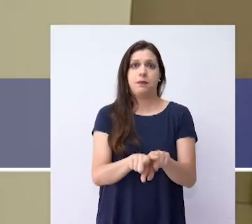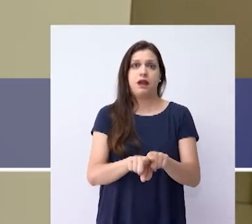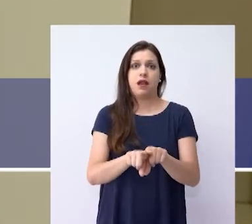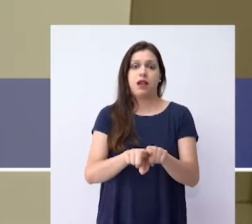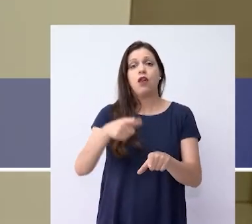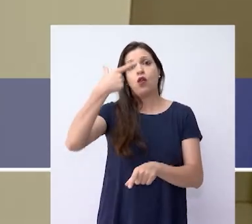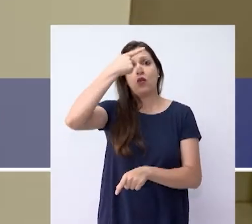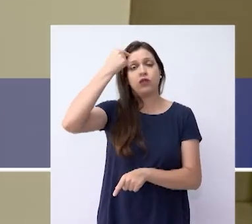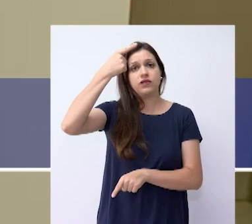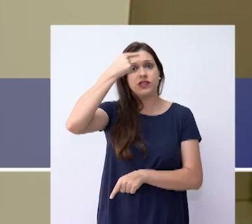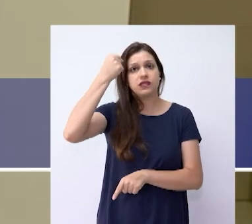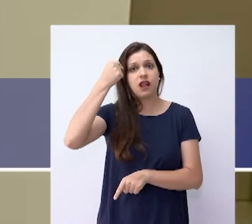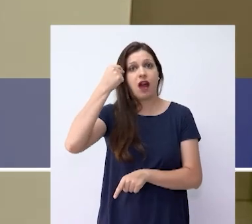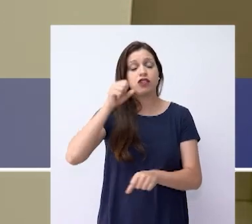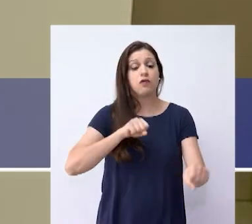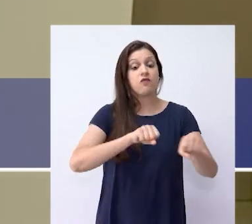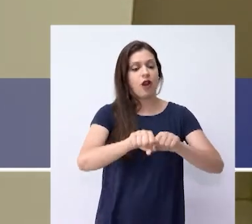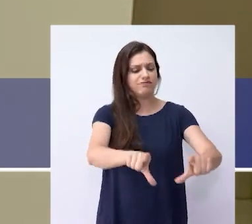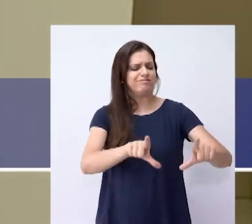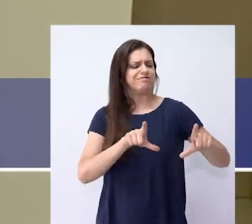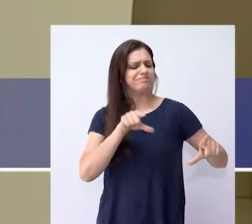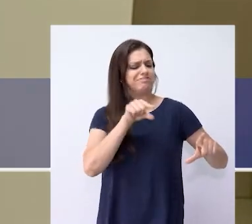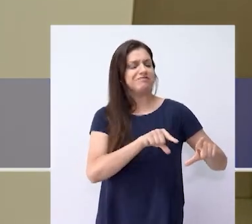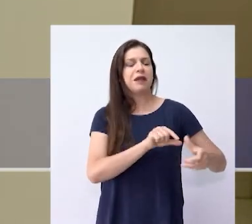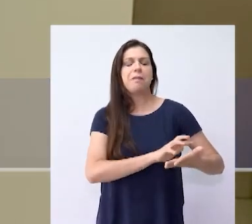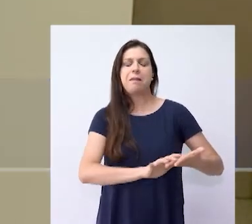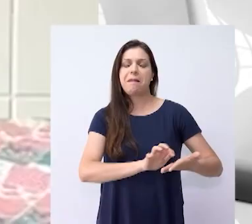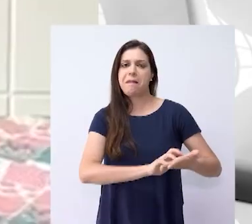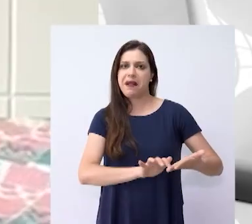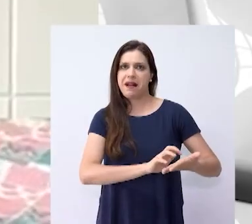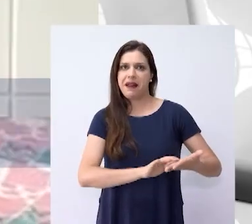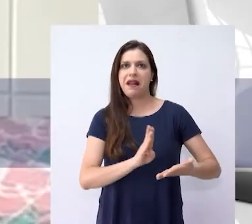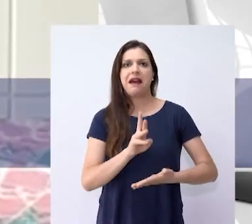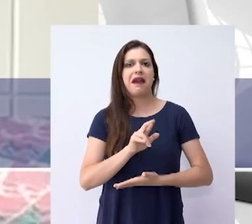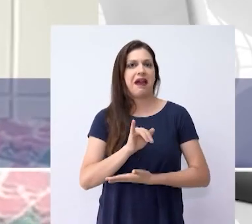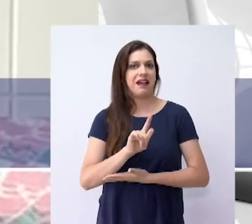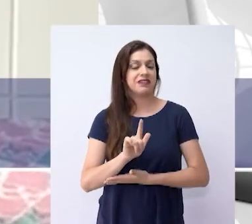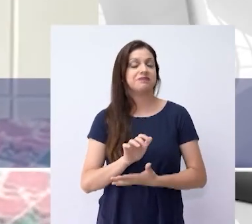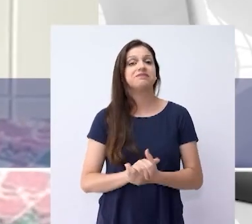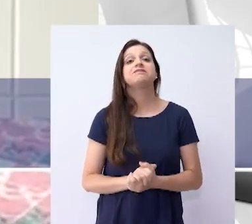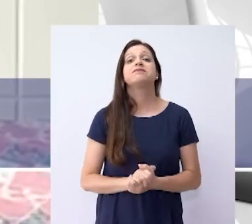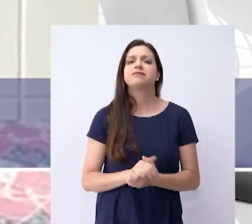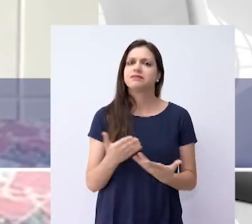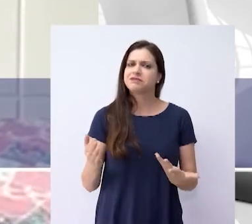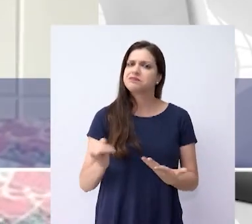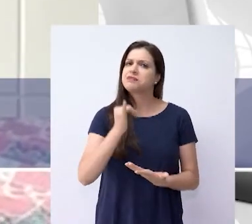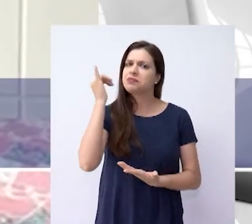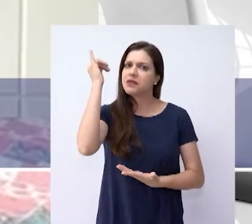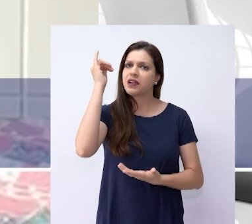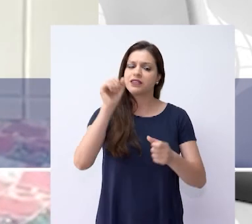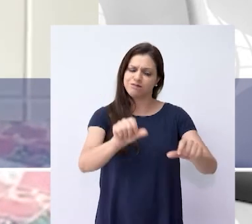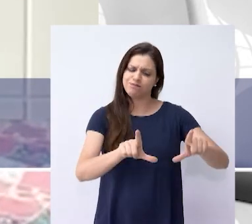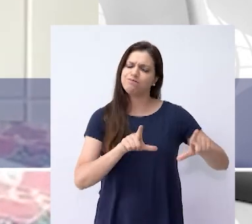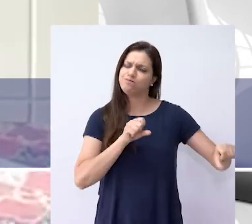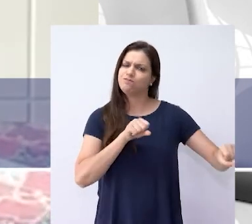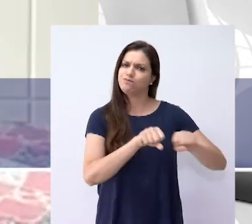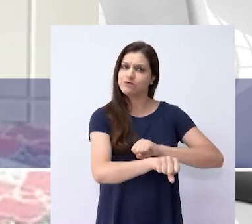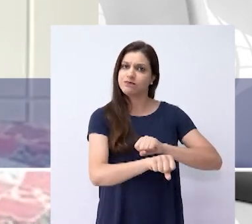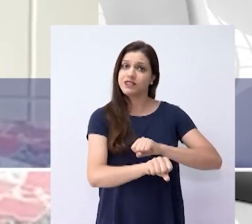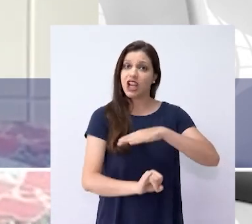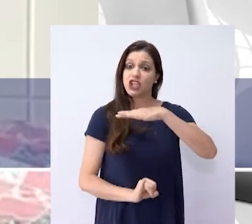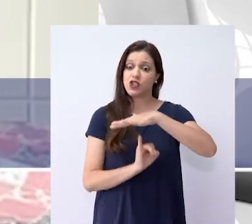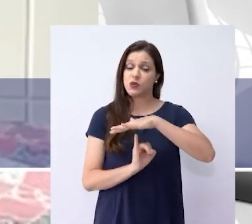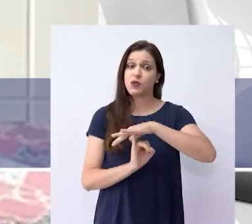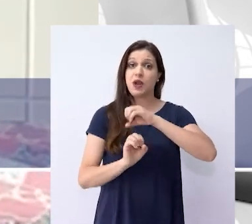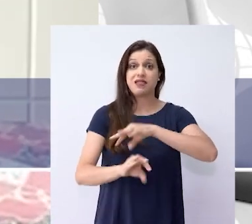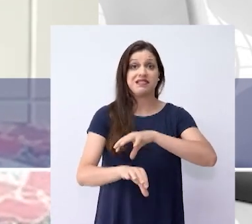universitário recebam, então, o seu diploma no sistema Braille. A possibilidade dos diplomas e certificados emitidos por instituições